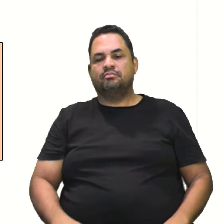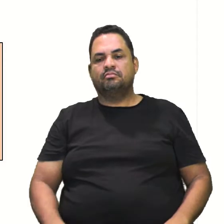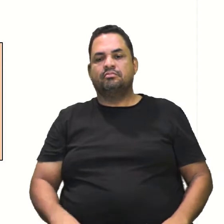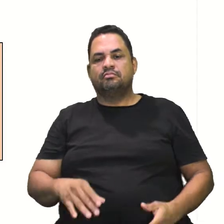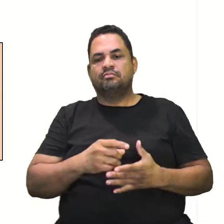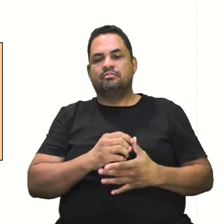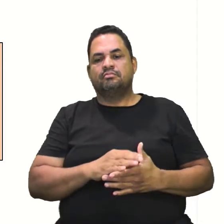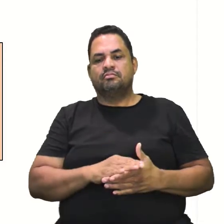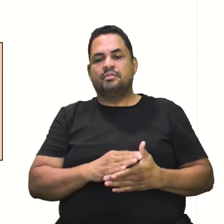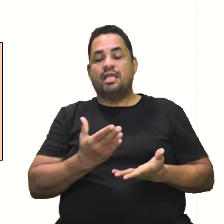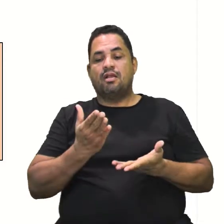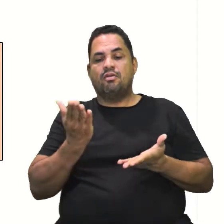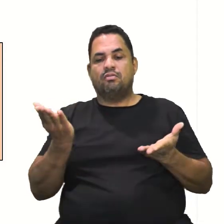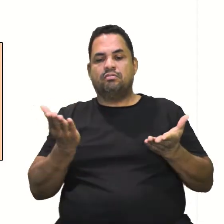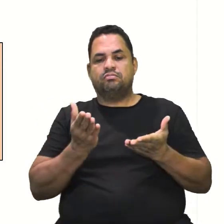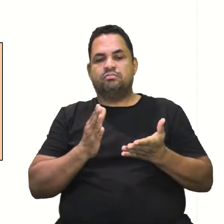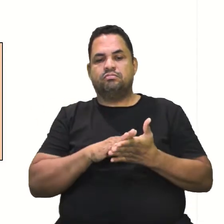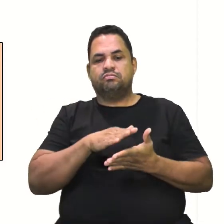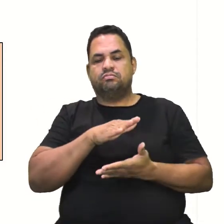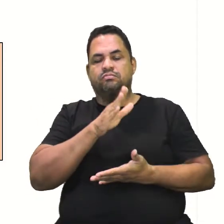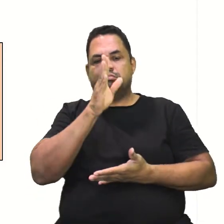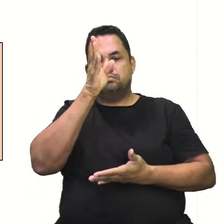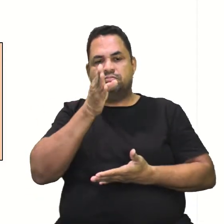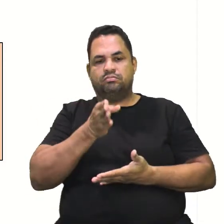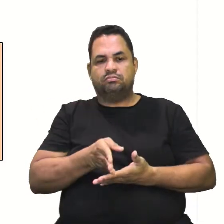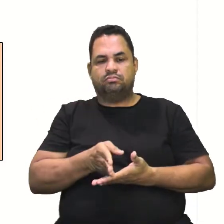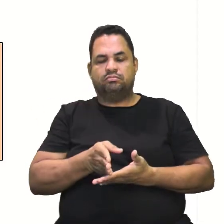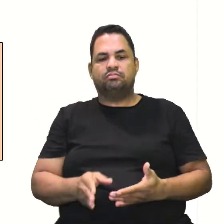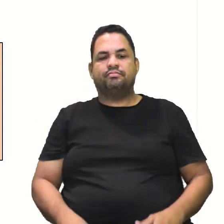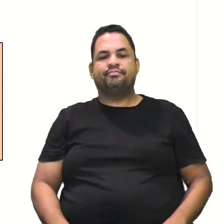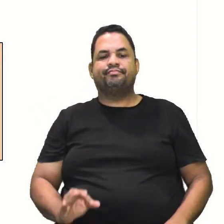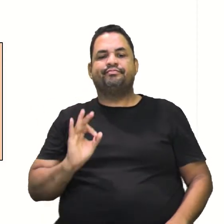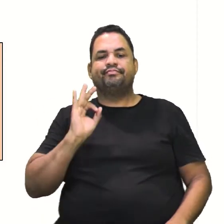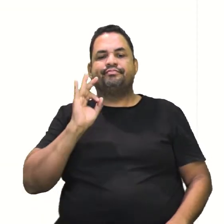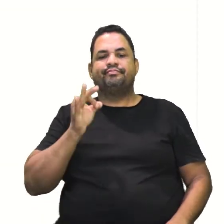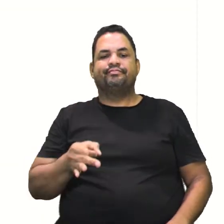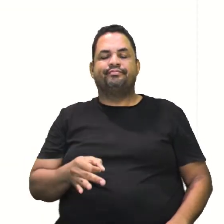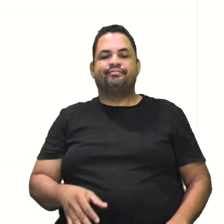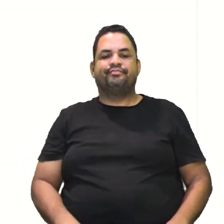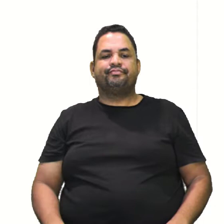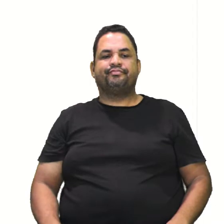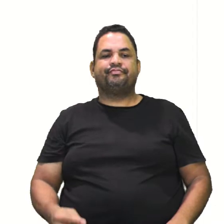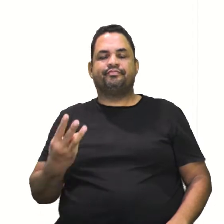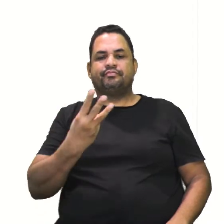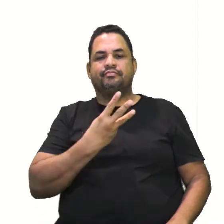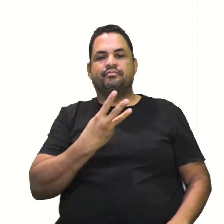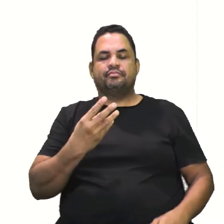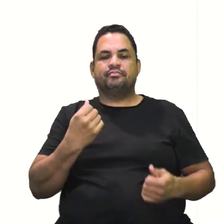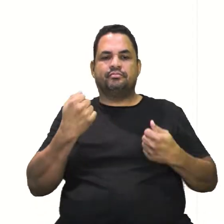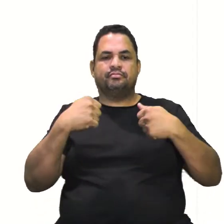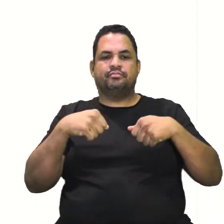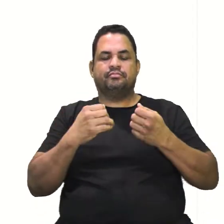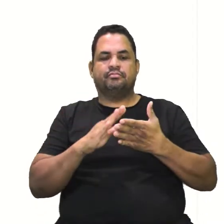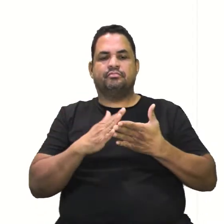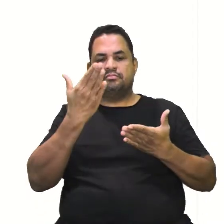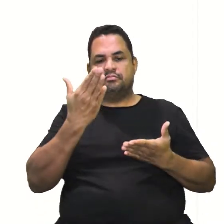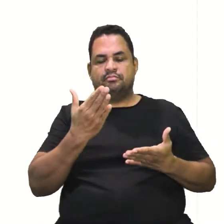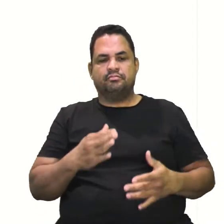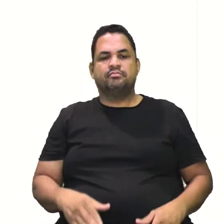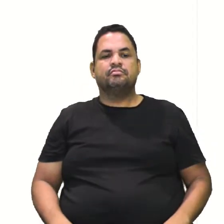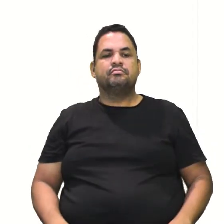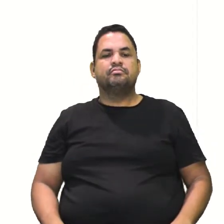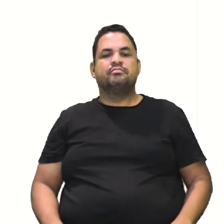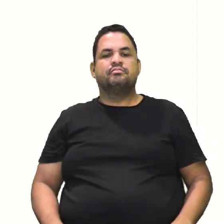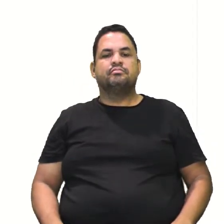real. Agora o meu eixo real está na vertical, certo? Terceiro caso, a mesma coisa,